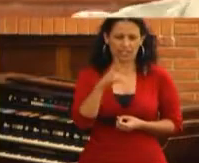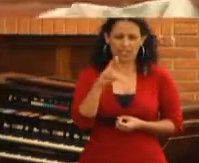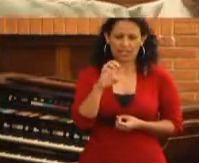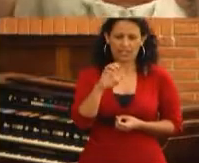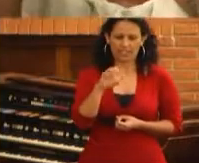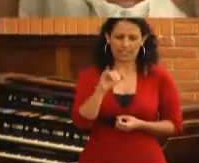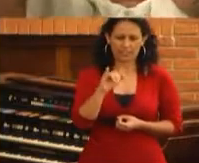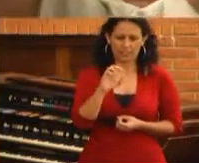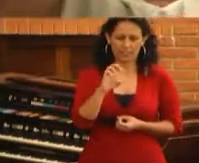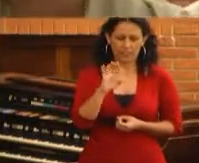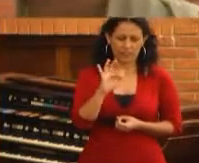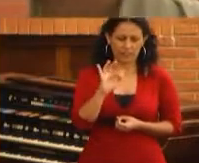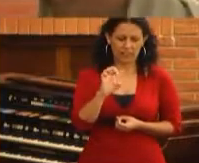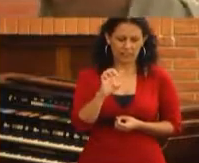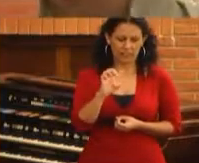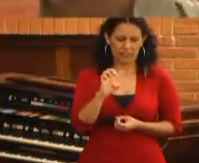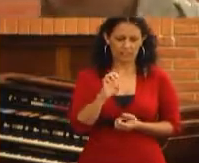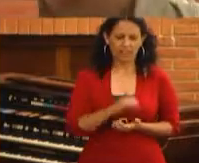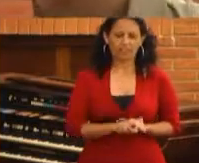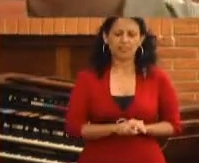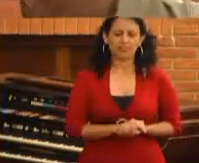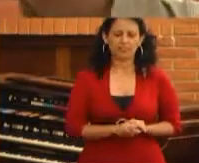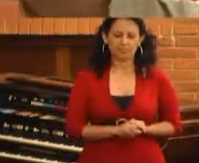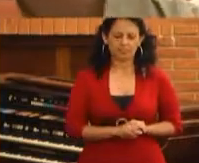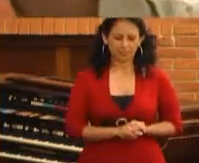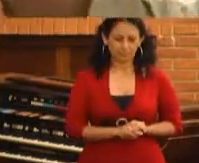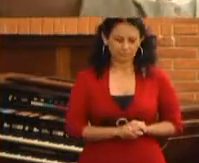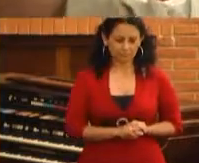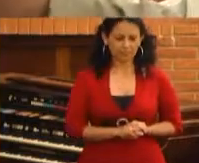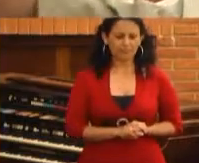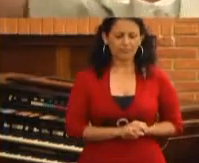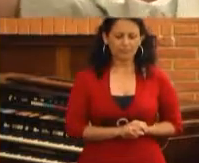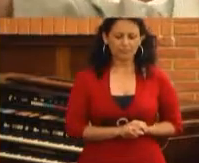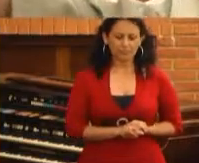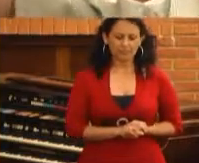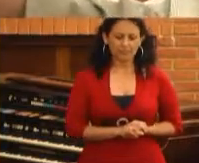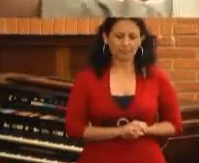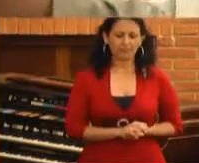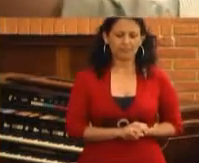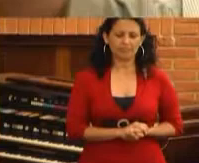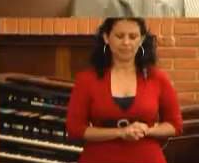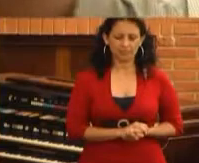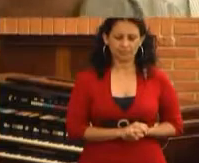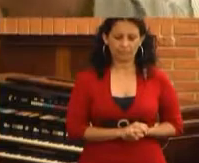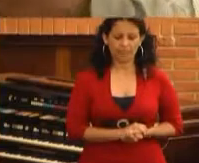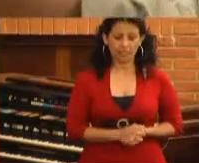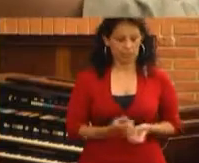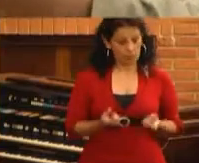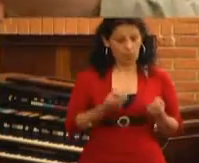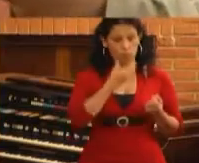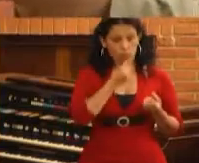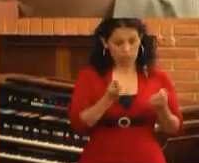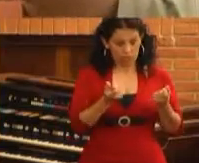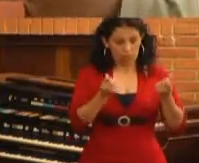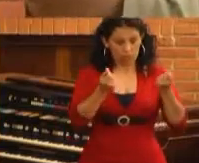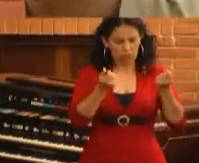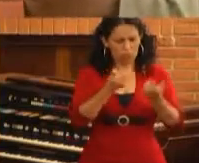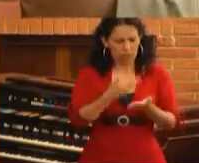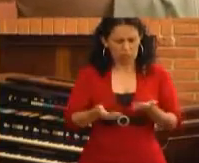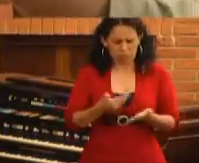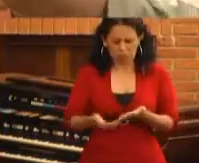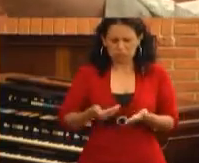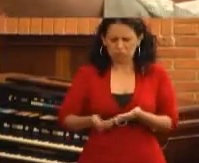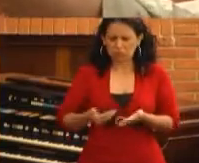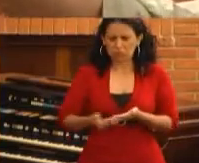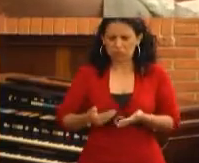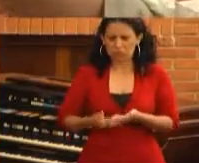Foi um grande homem de negócio aqui na região. Perdeu tudo, porque o inimigo ele dá e toma. Não sobra